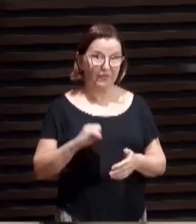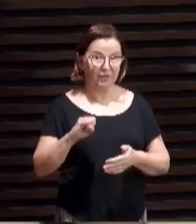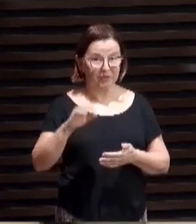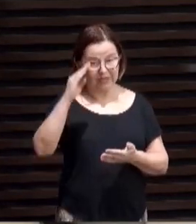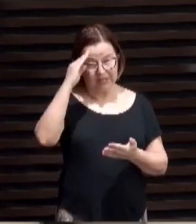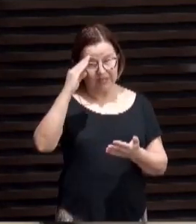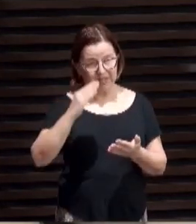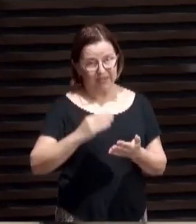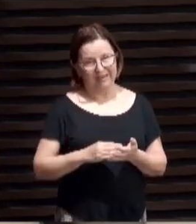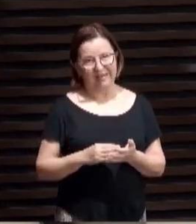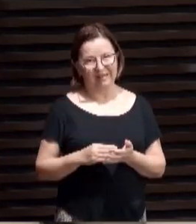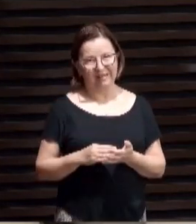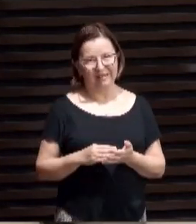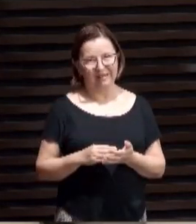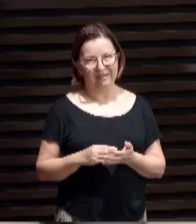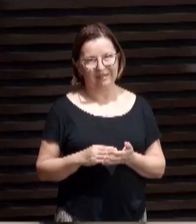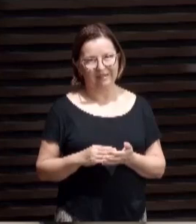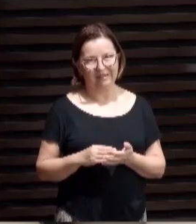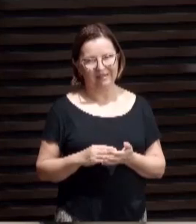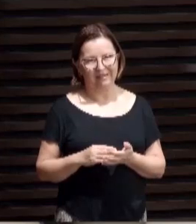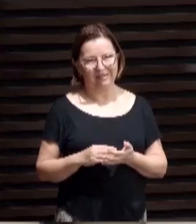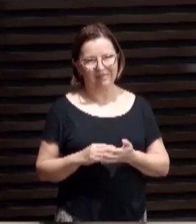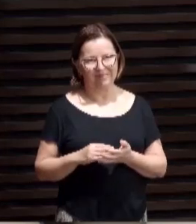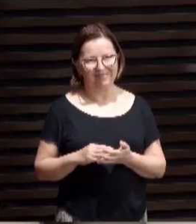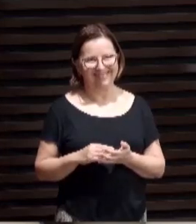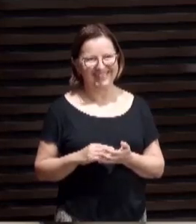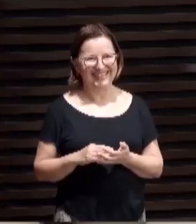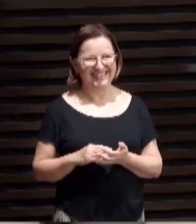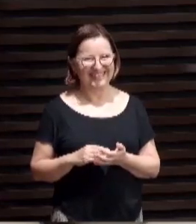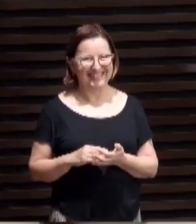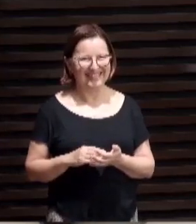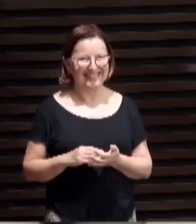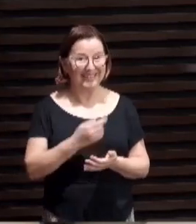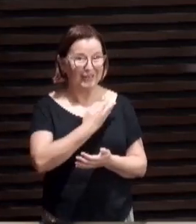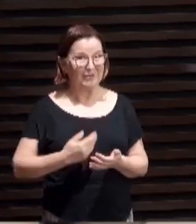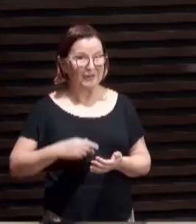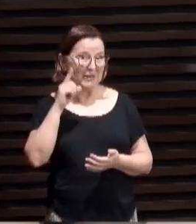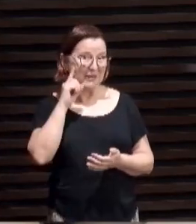em Putin ou Putin, você não sabe quem governa.